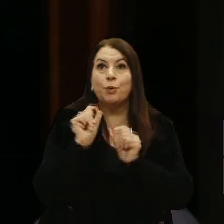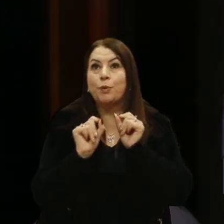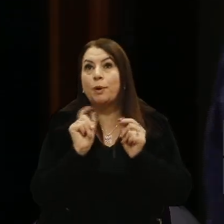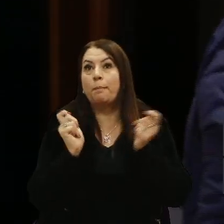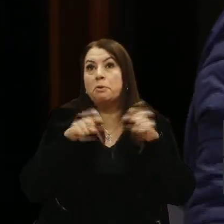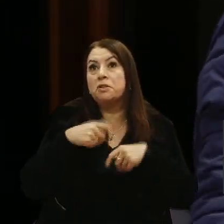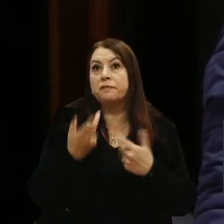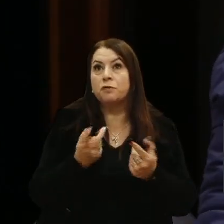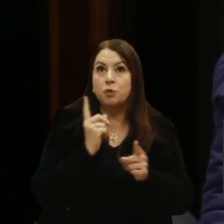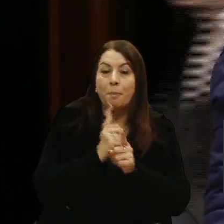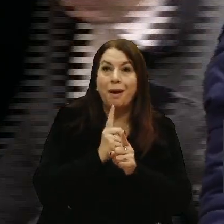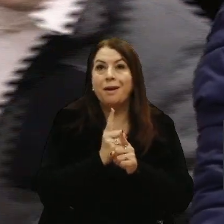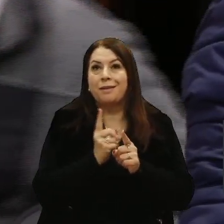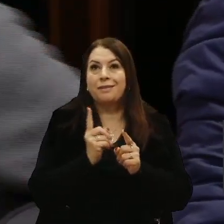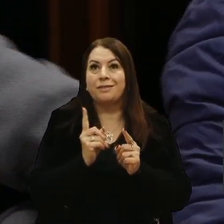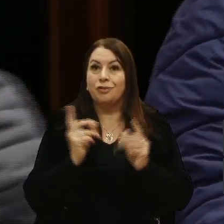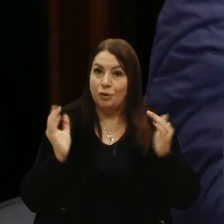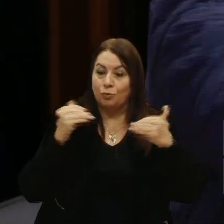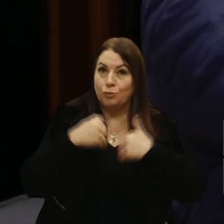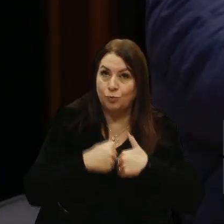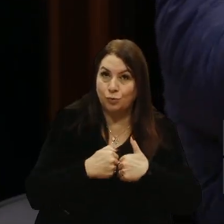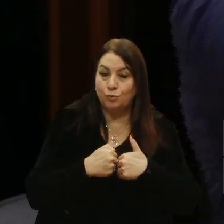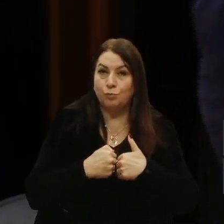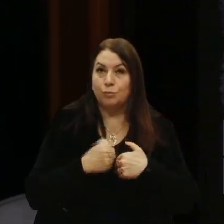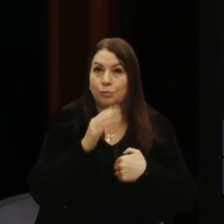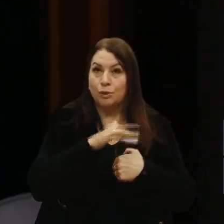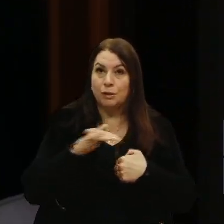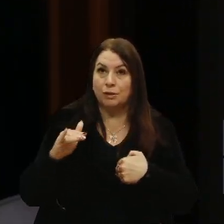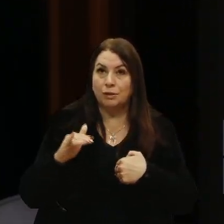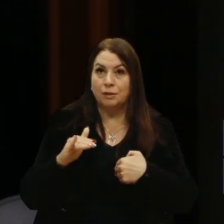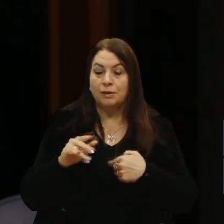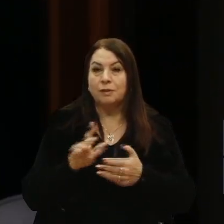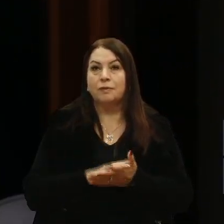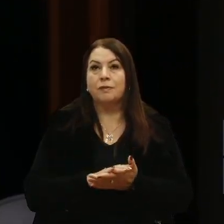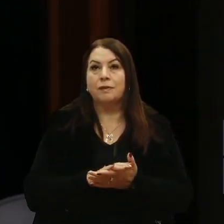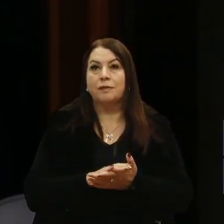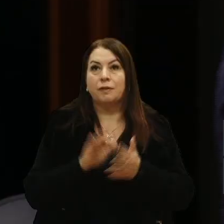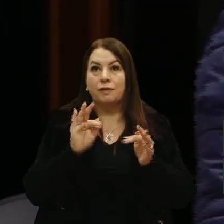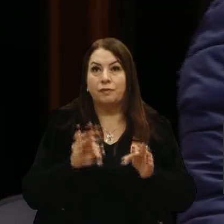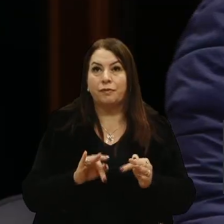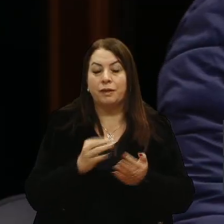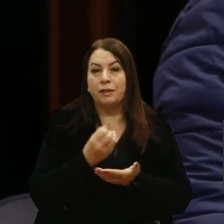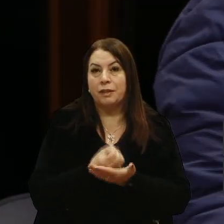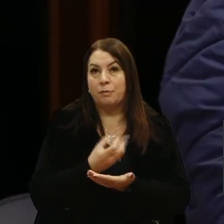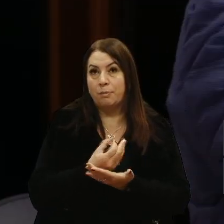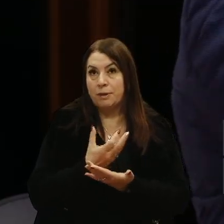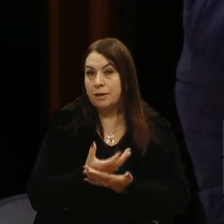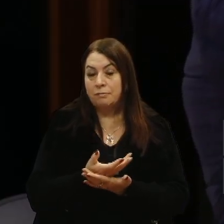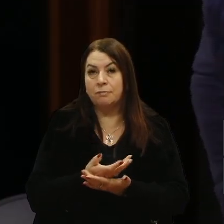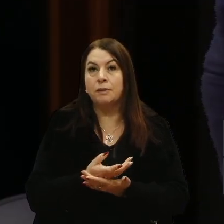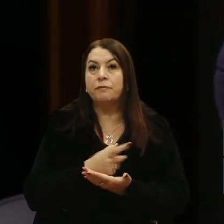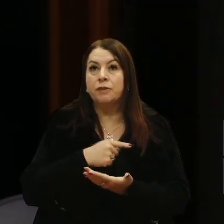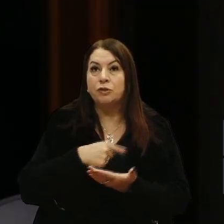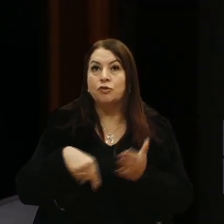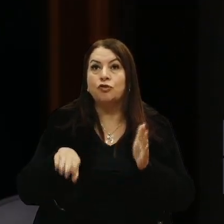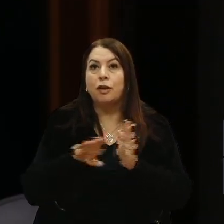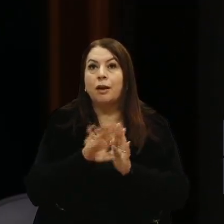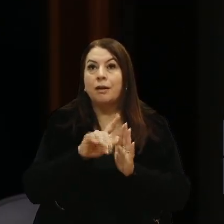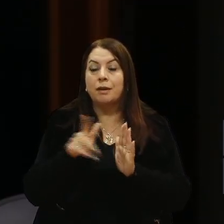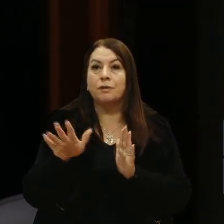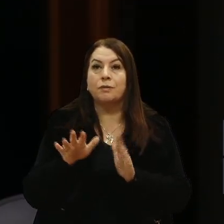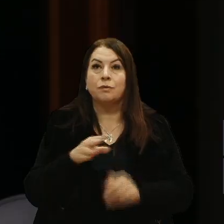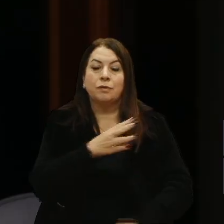possível diagnóstico de autismo. A criança vai acabar o bloco da alfabetização, ela vai chegar às vezes